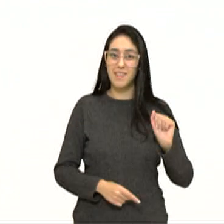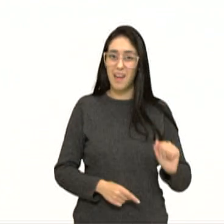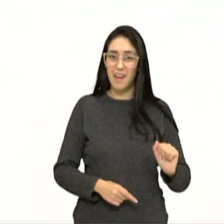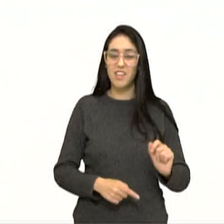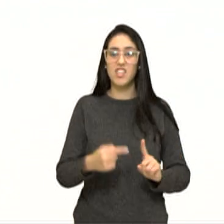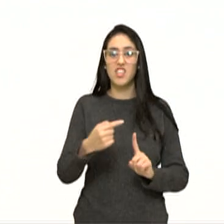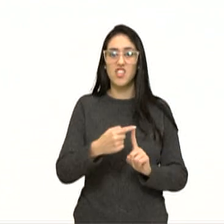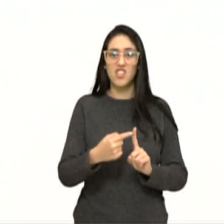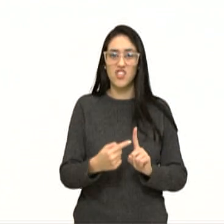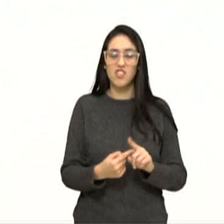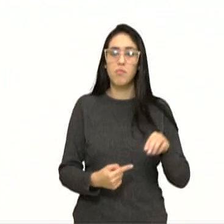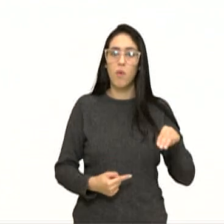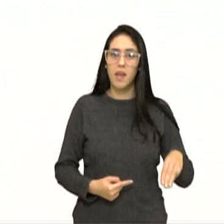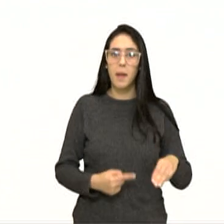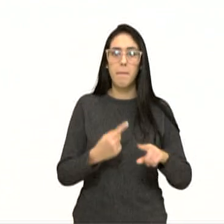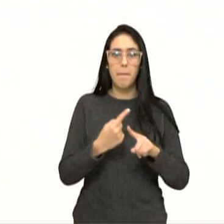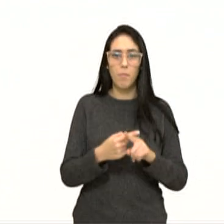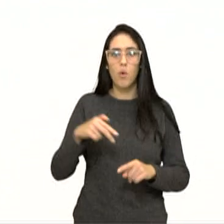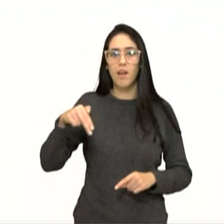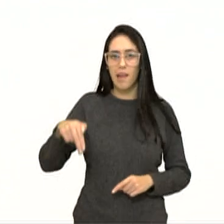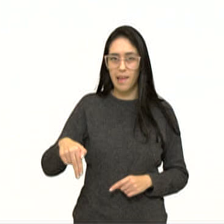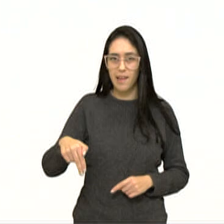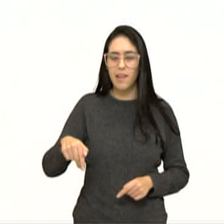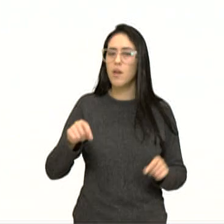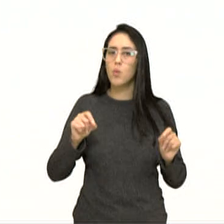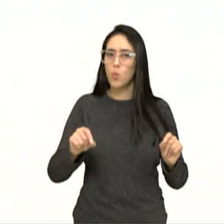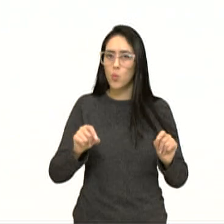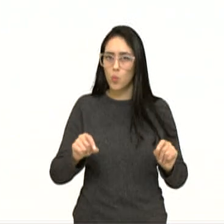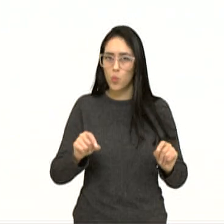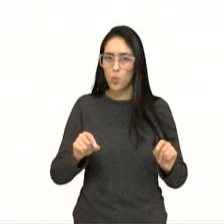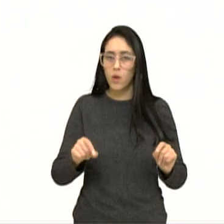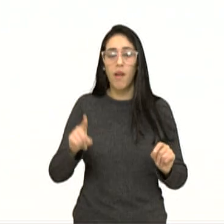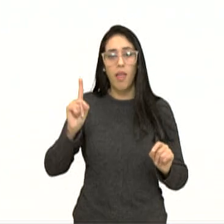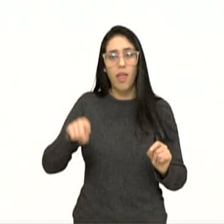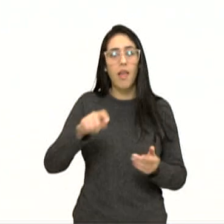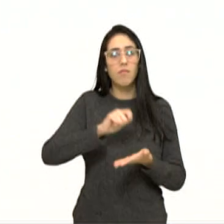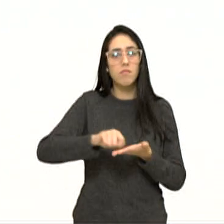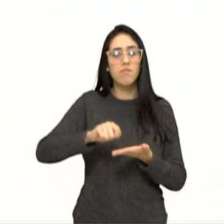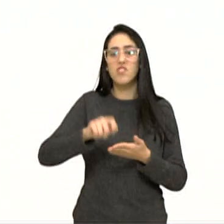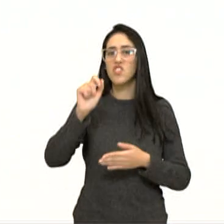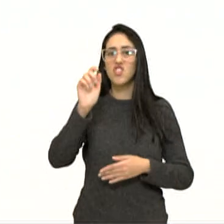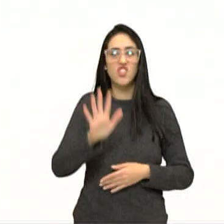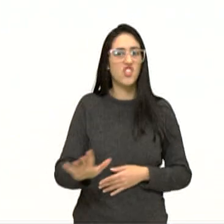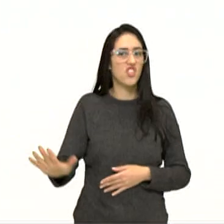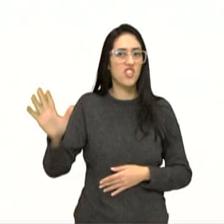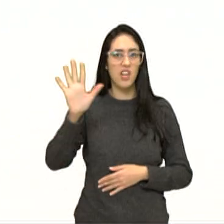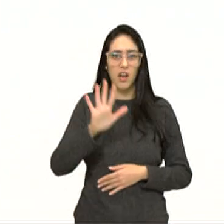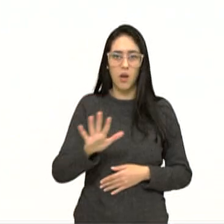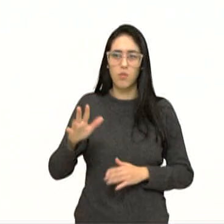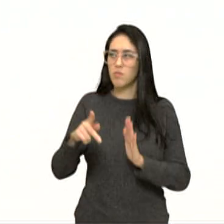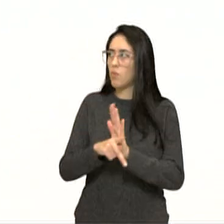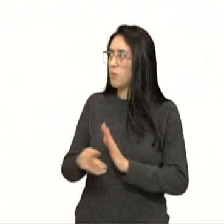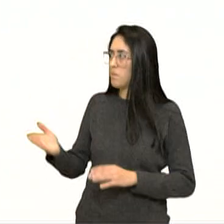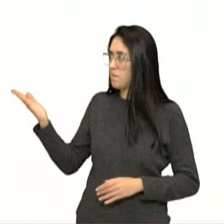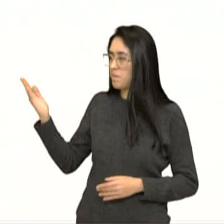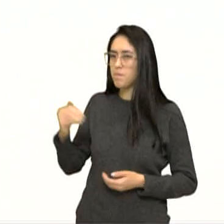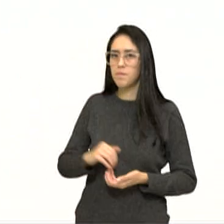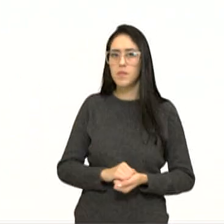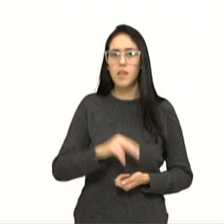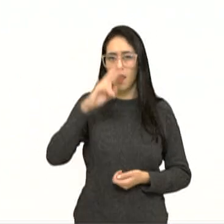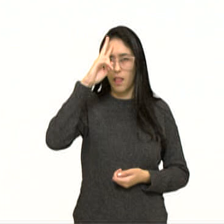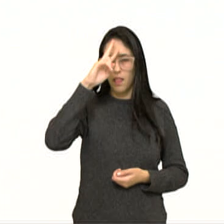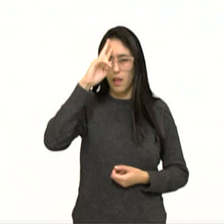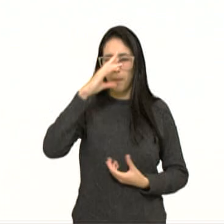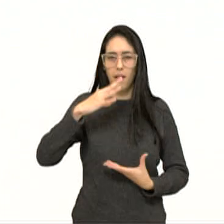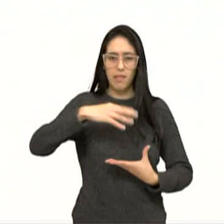tipo M por N será escrita genericamente deste modo. Lembrando que dentro